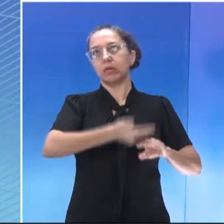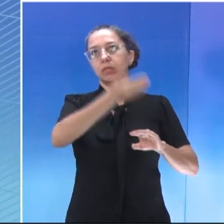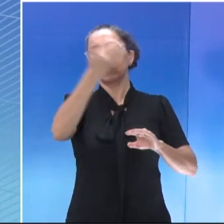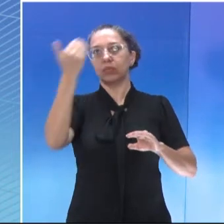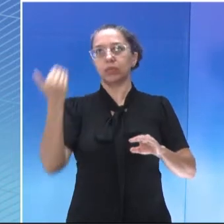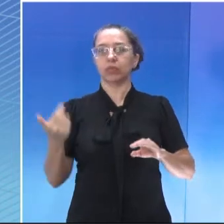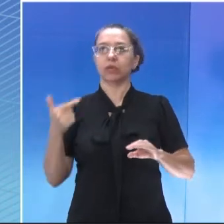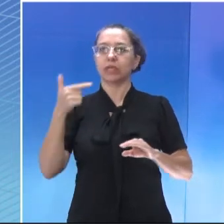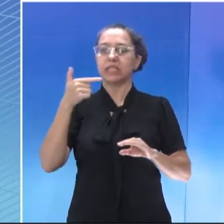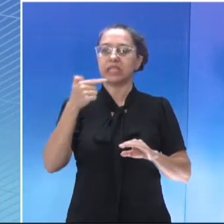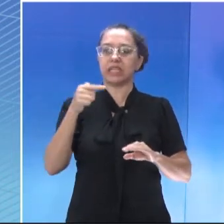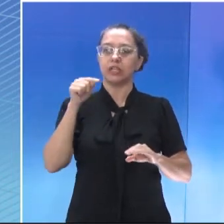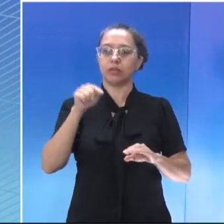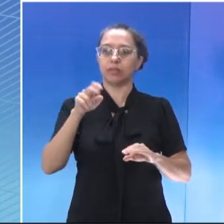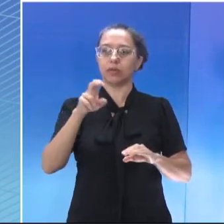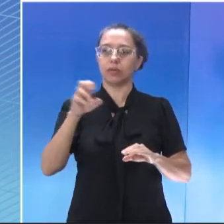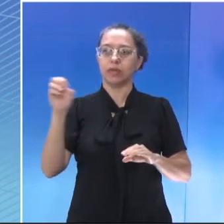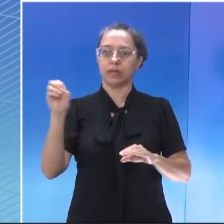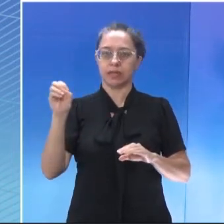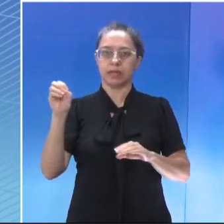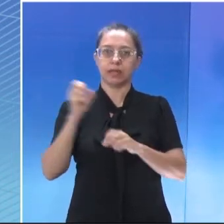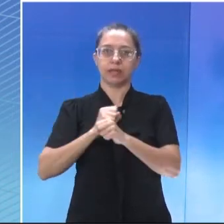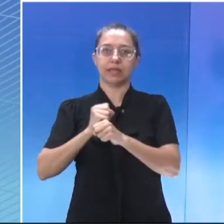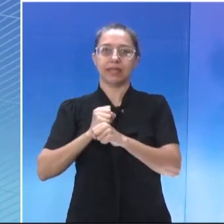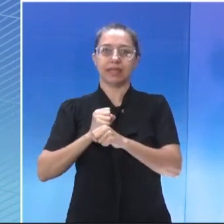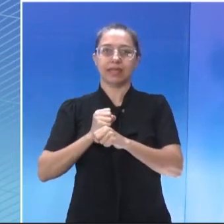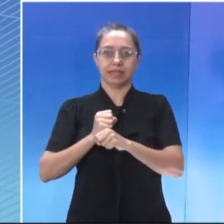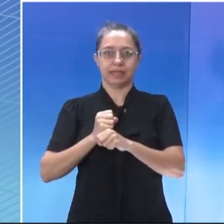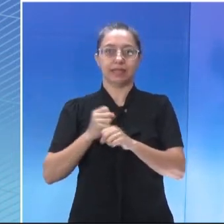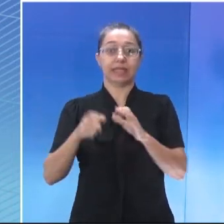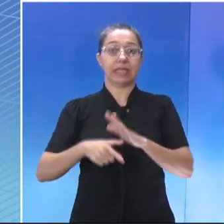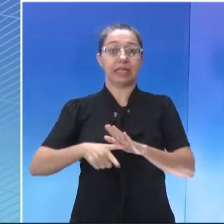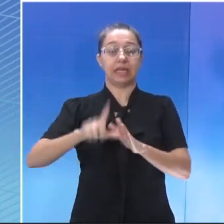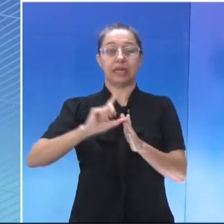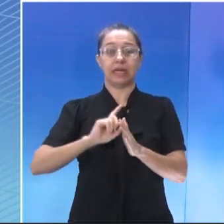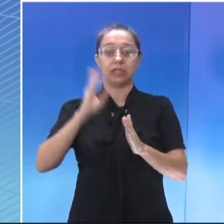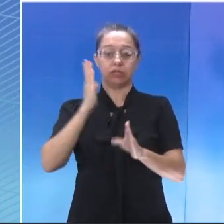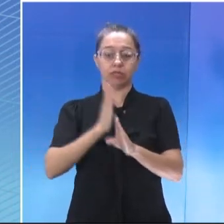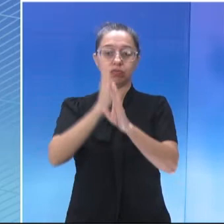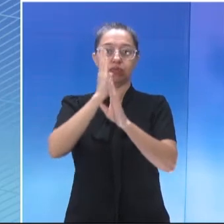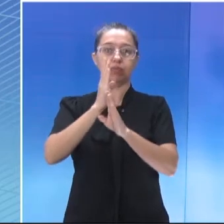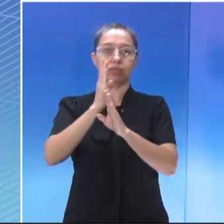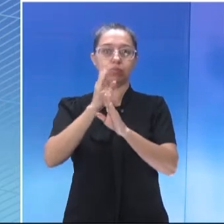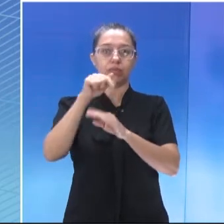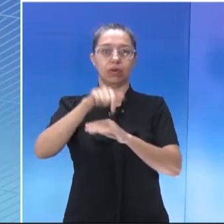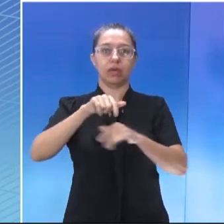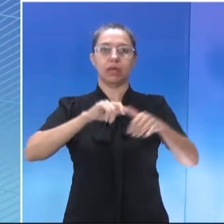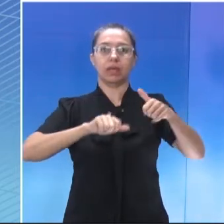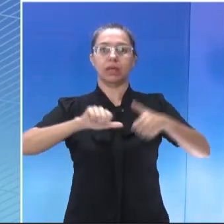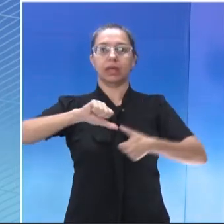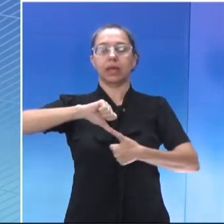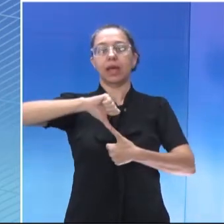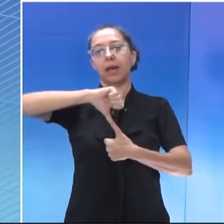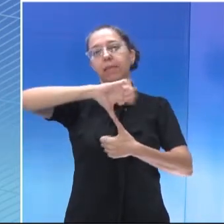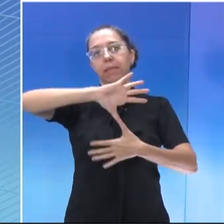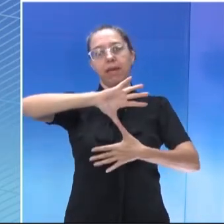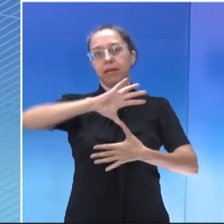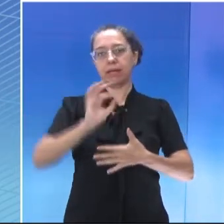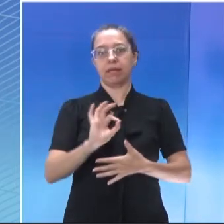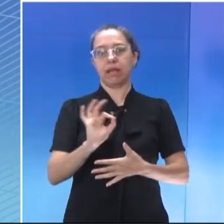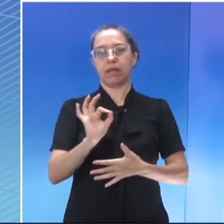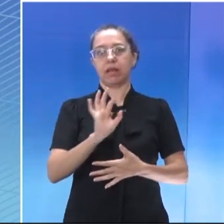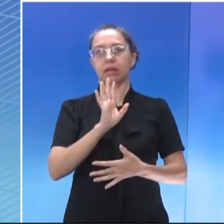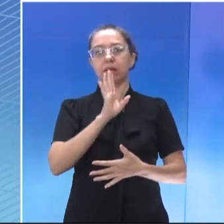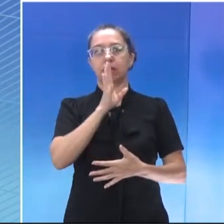7.500 anos antes do descobrimento da América. Então, há 7.500 anos, o que os nossos aborígenes,